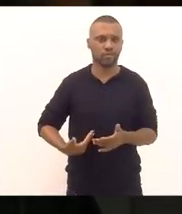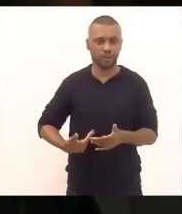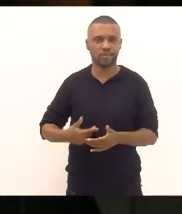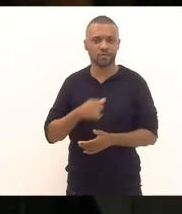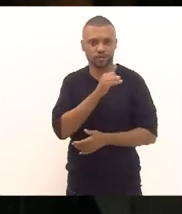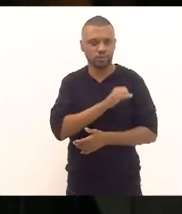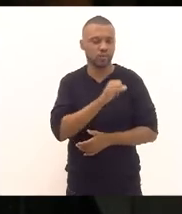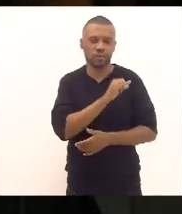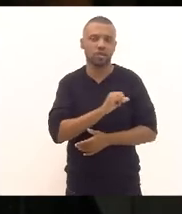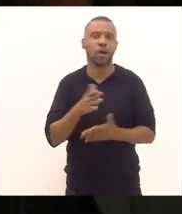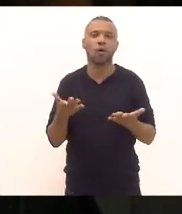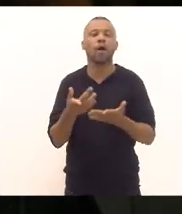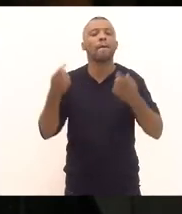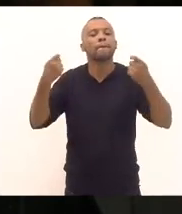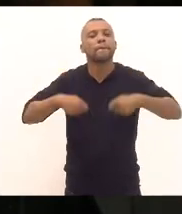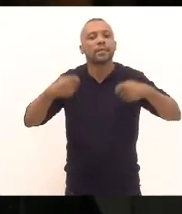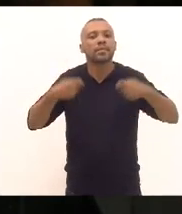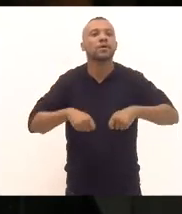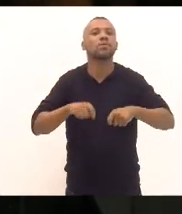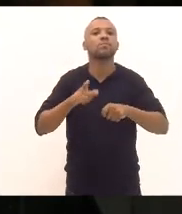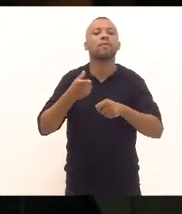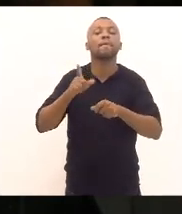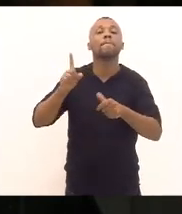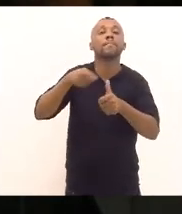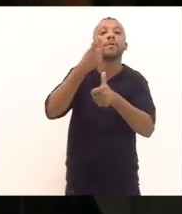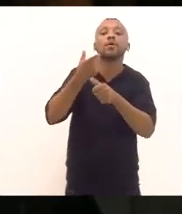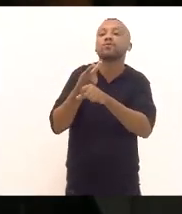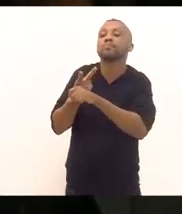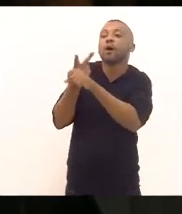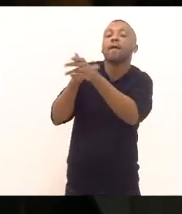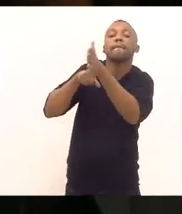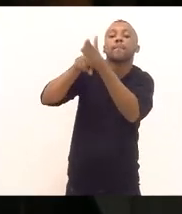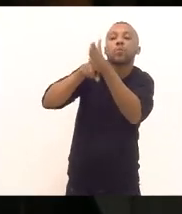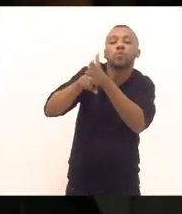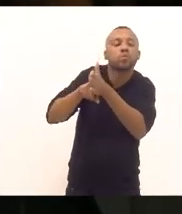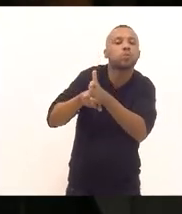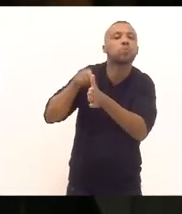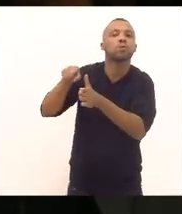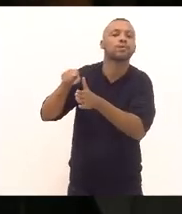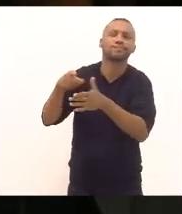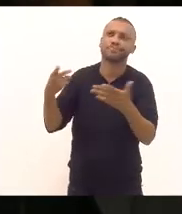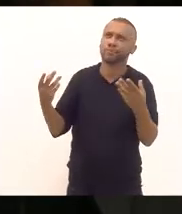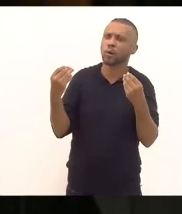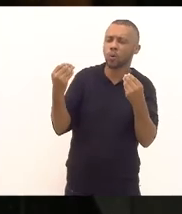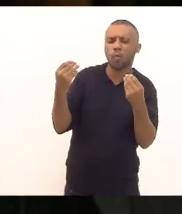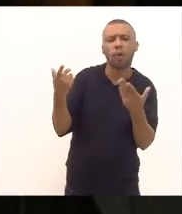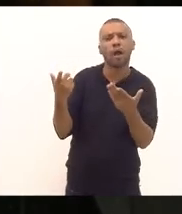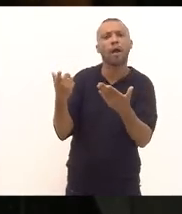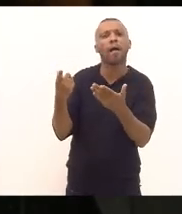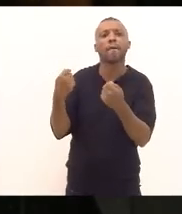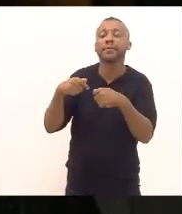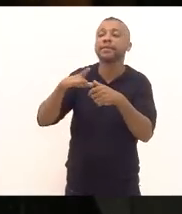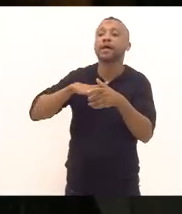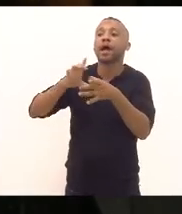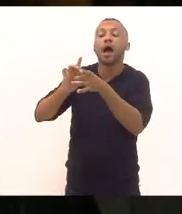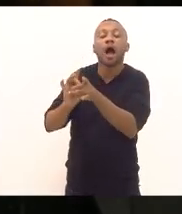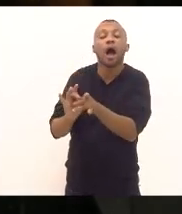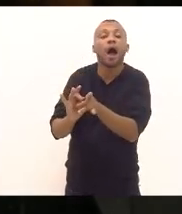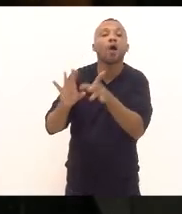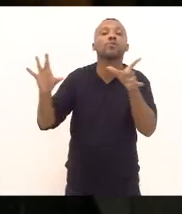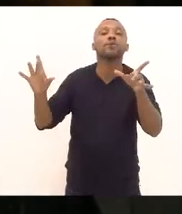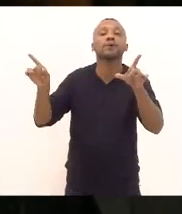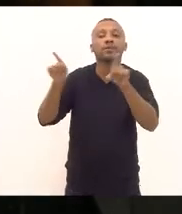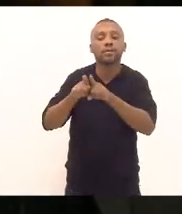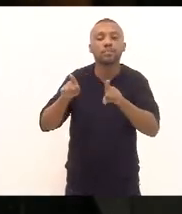agora é preciso consultar consultar que diria quem dera é preciso ter autorização também